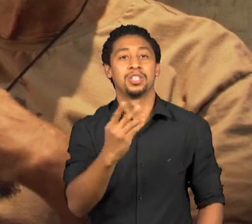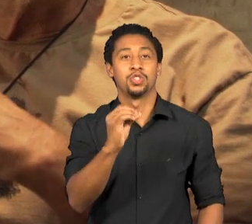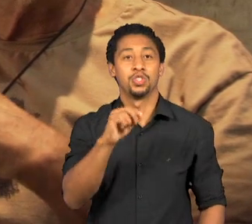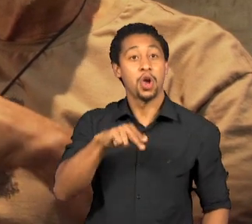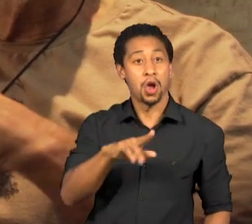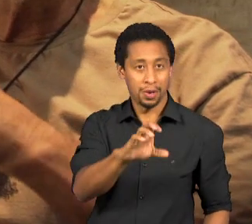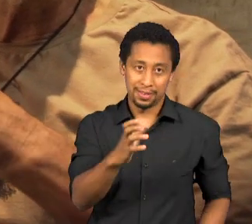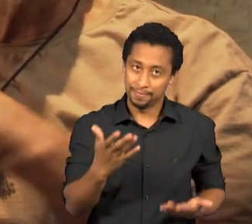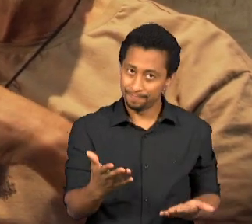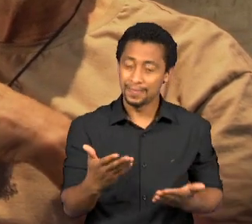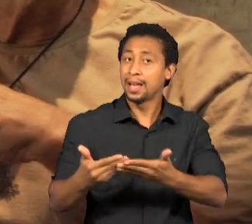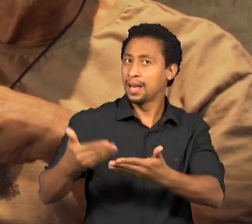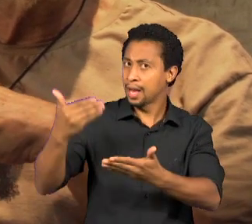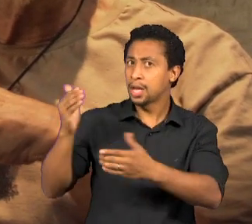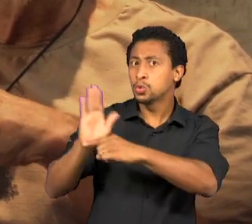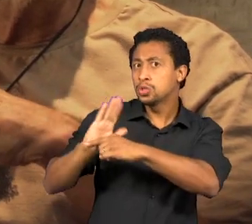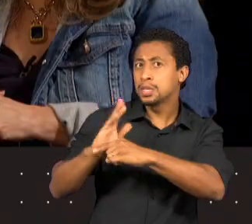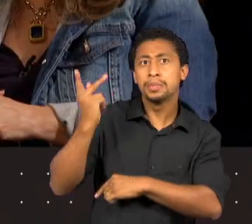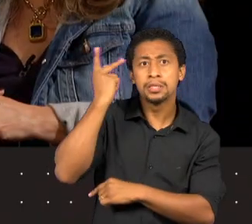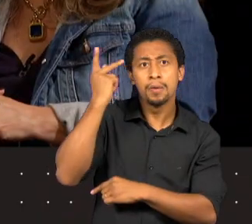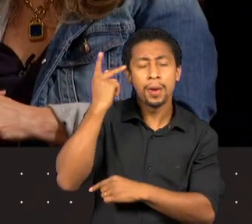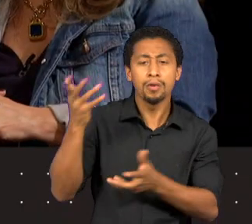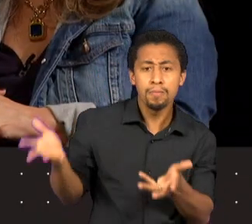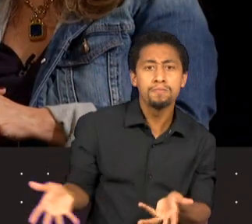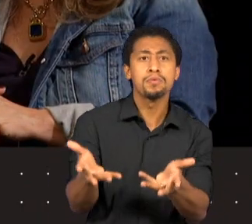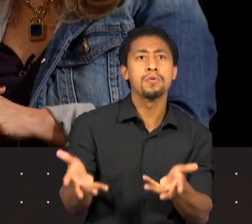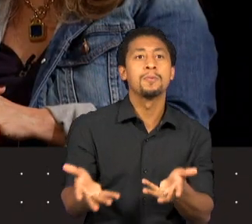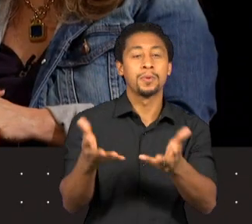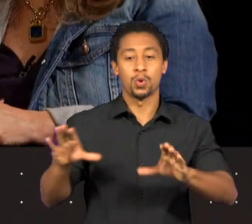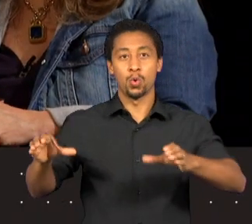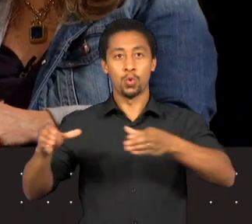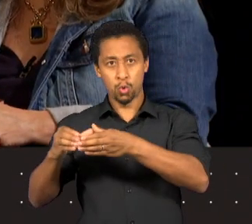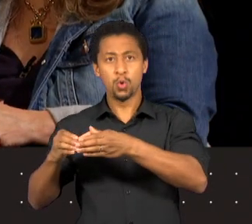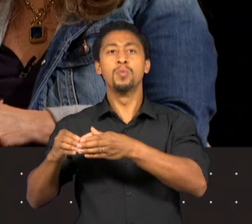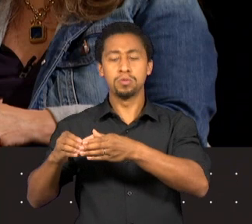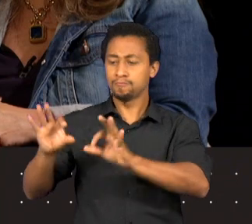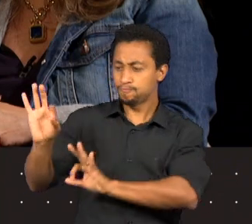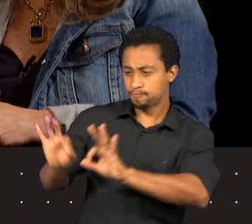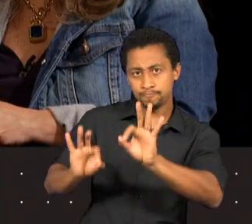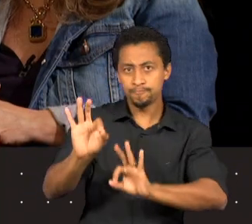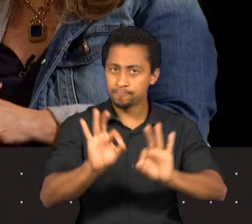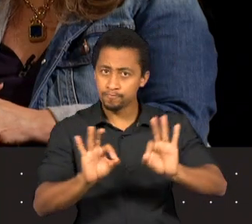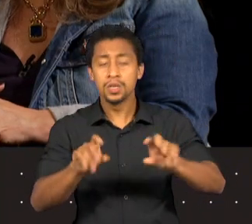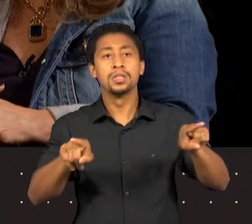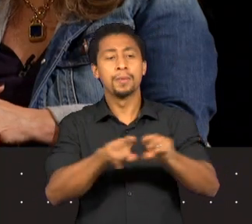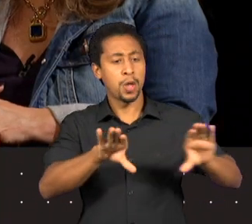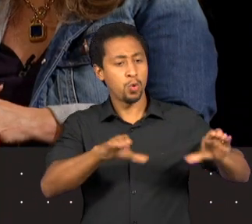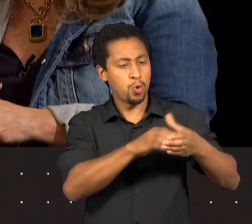o cinema paulista era incentivado por produtores e investidores que